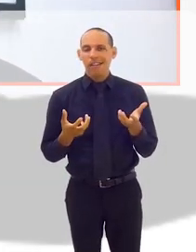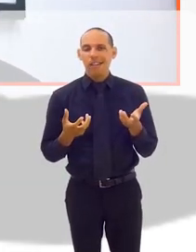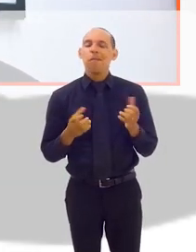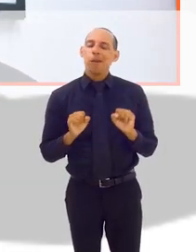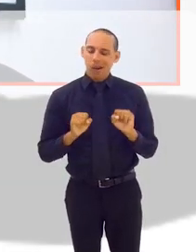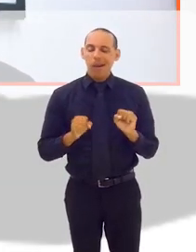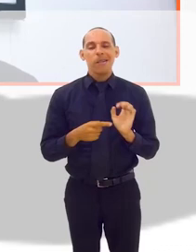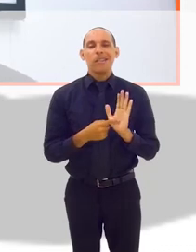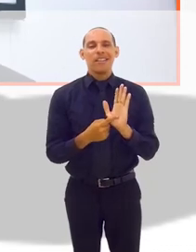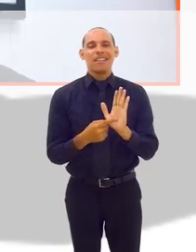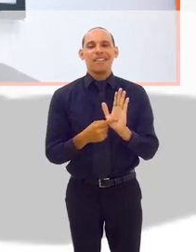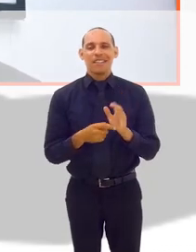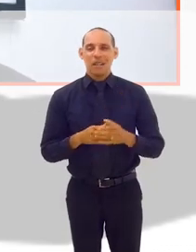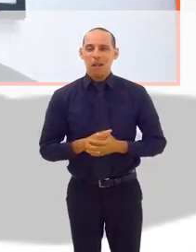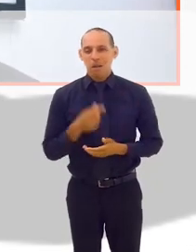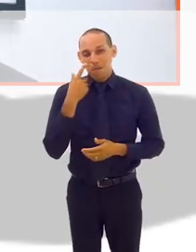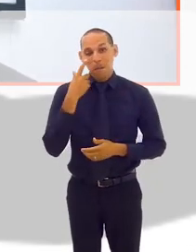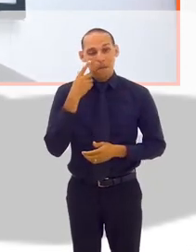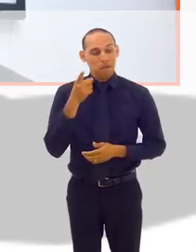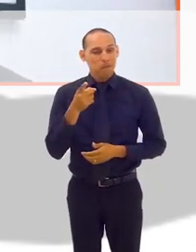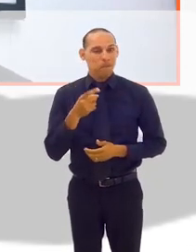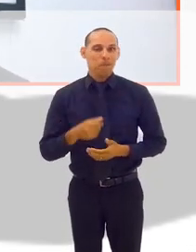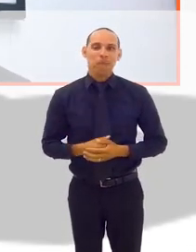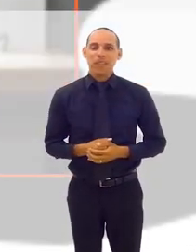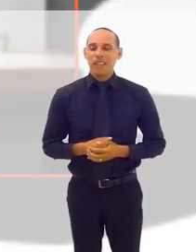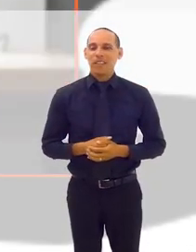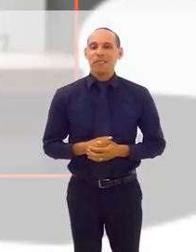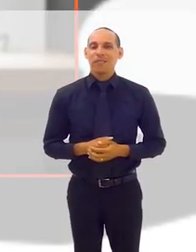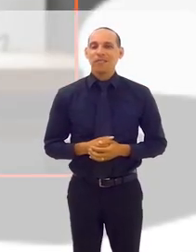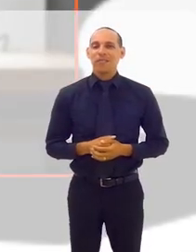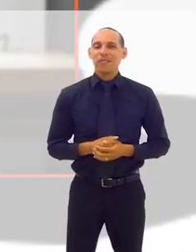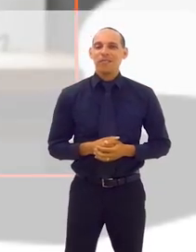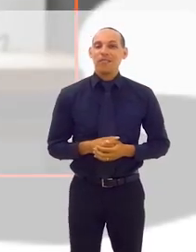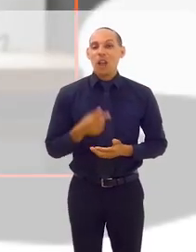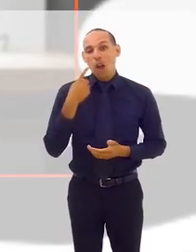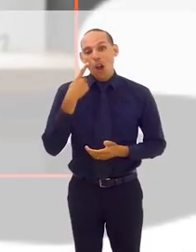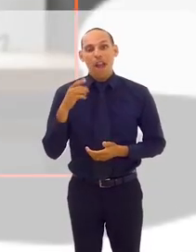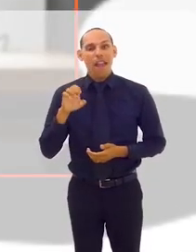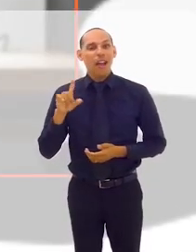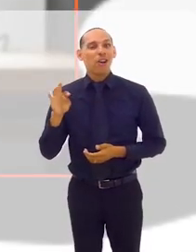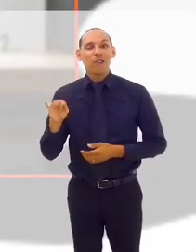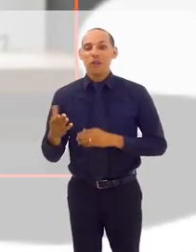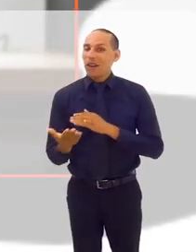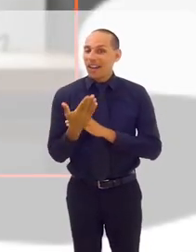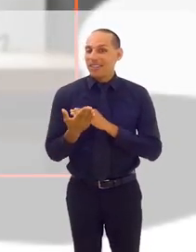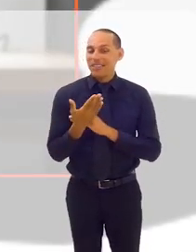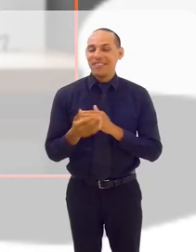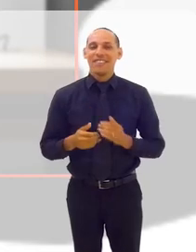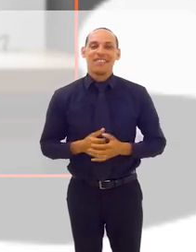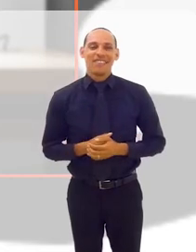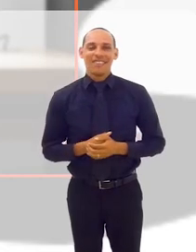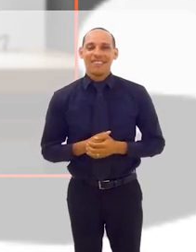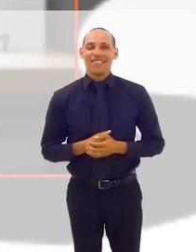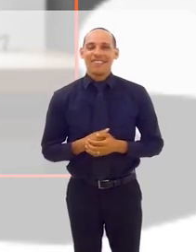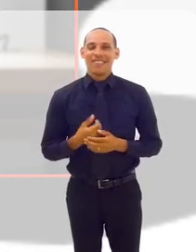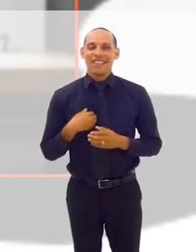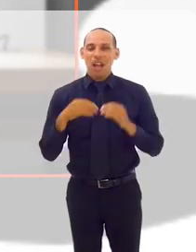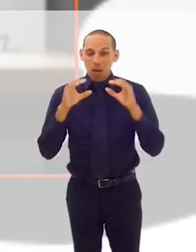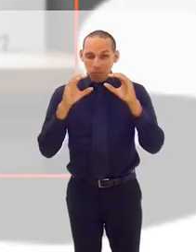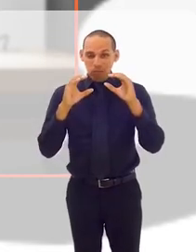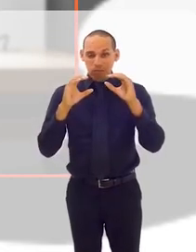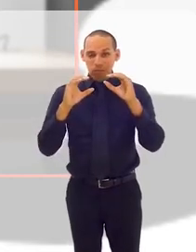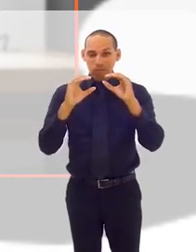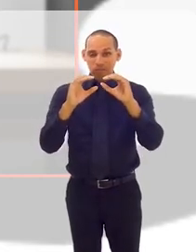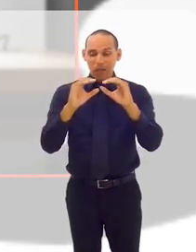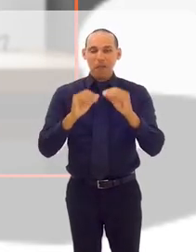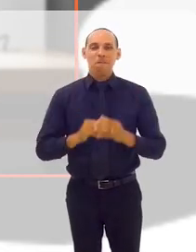mostre? Pode mostrar. Vamos ver aqui. Olha só, meu super Elton. Vamos lá, Elton. Ó, eu tô